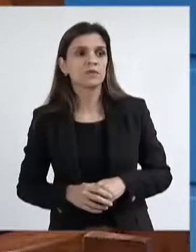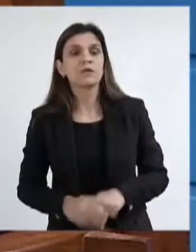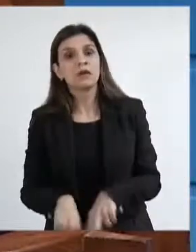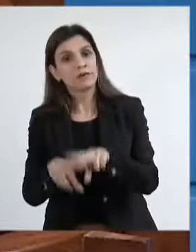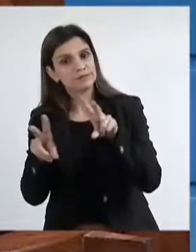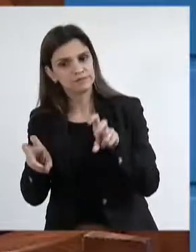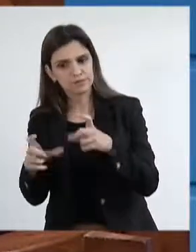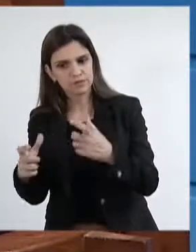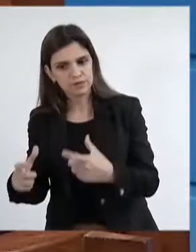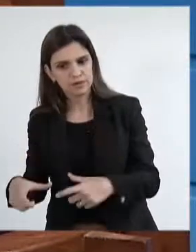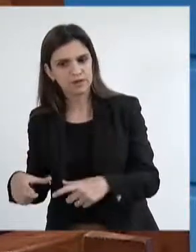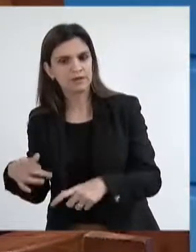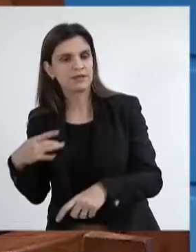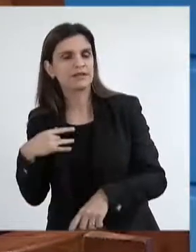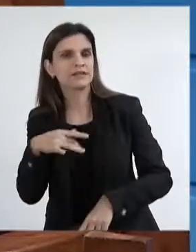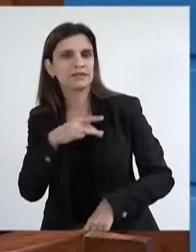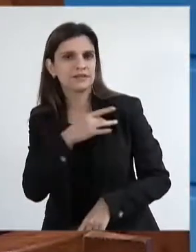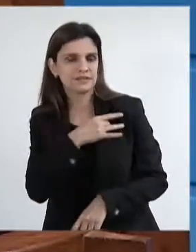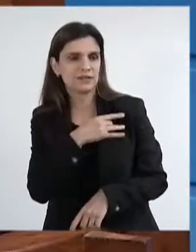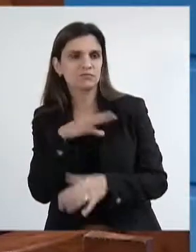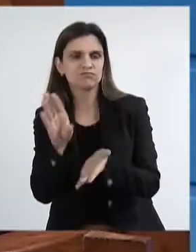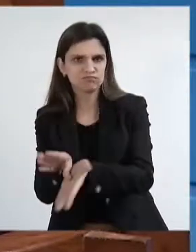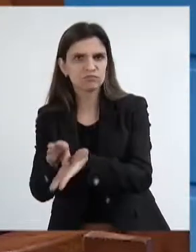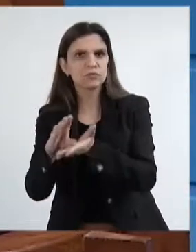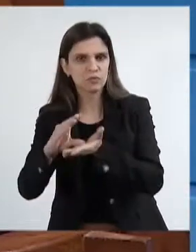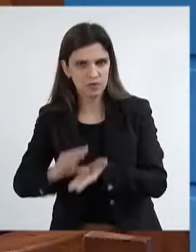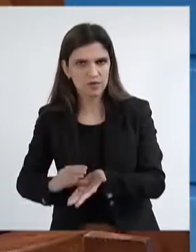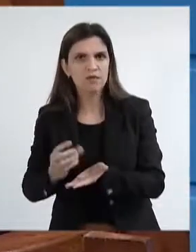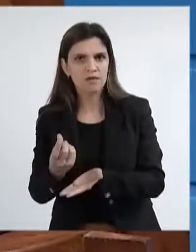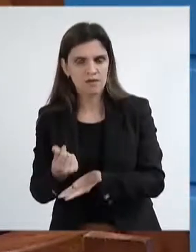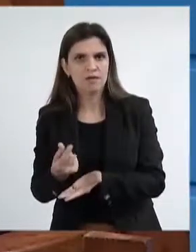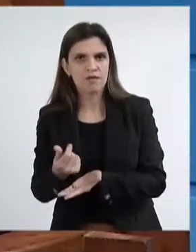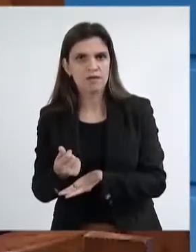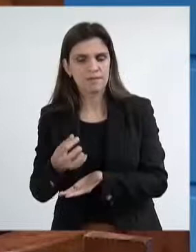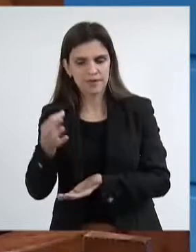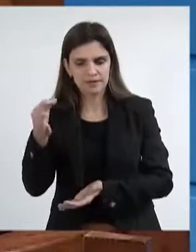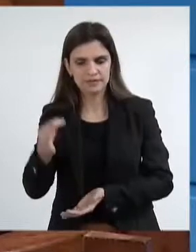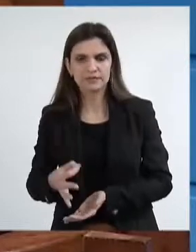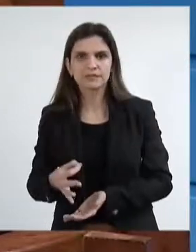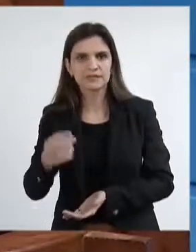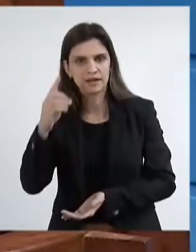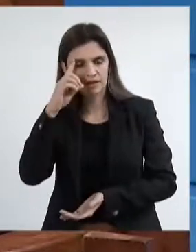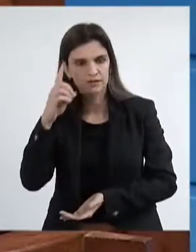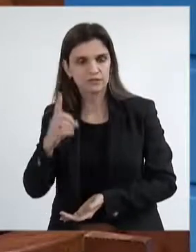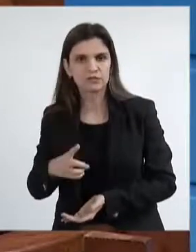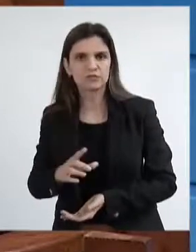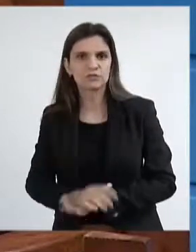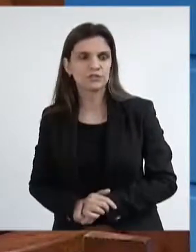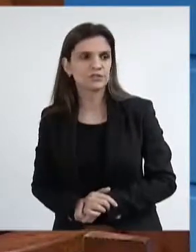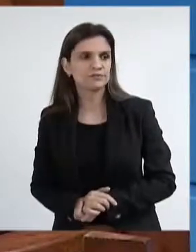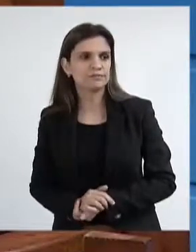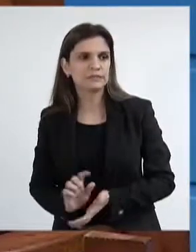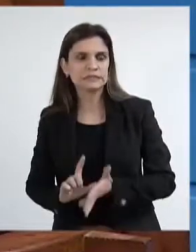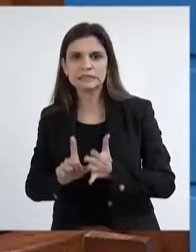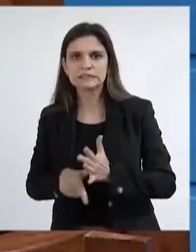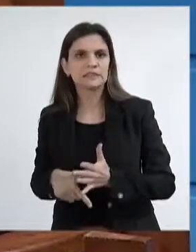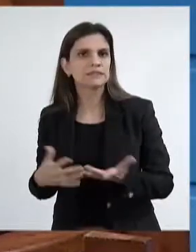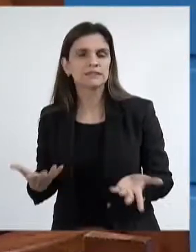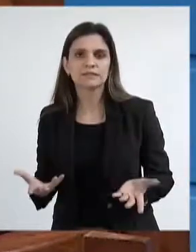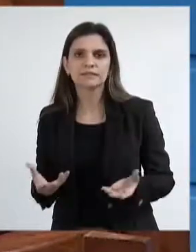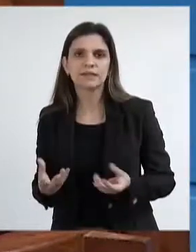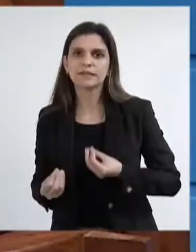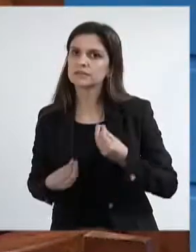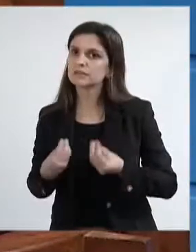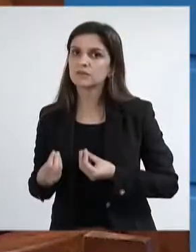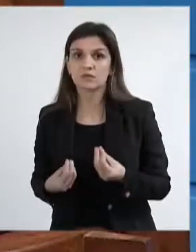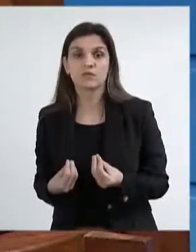realmente, esse dinheiro, o repasse, mantendo o repasse em dia, pode ser feito muita coisa. Porque com repasse atrasado, a população sofre